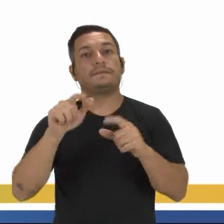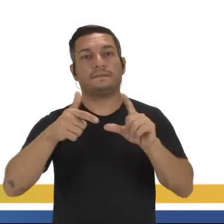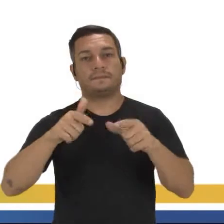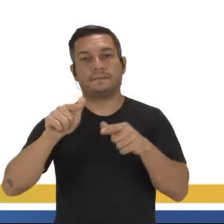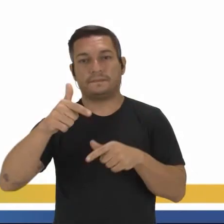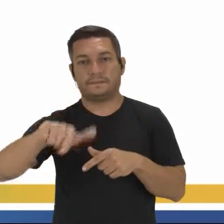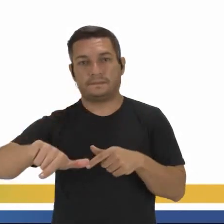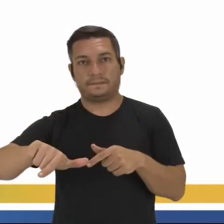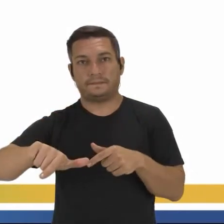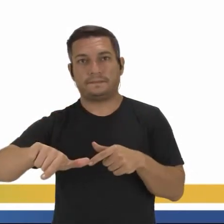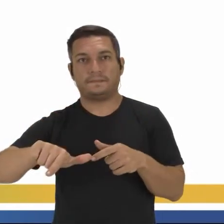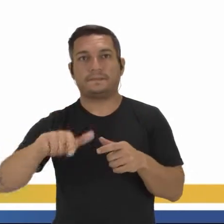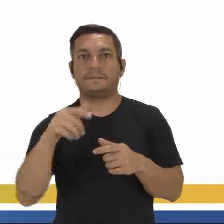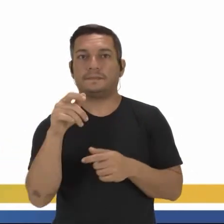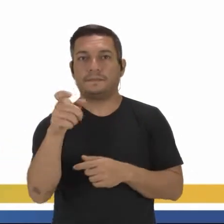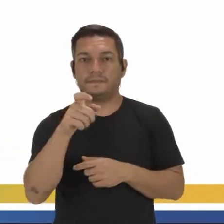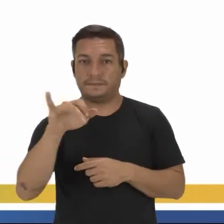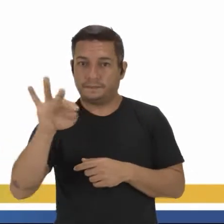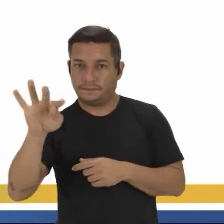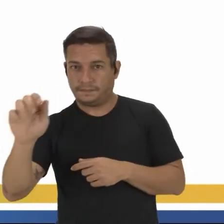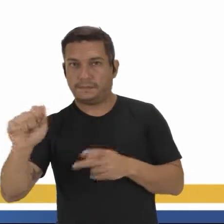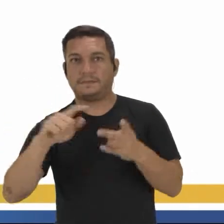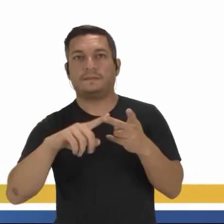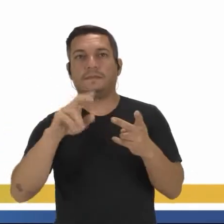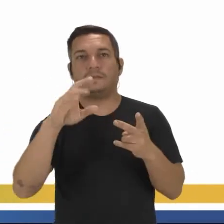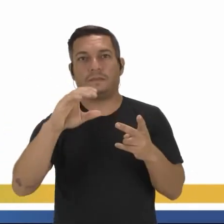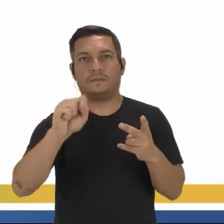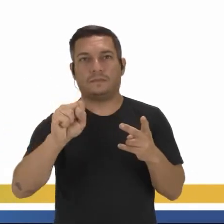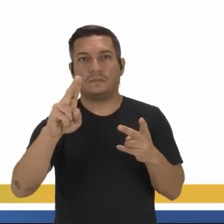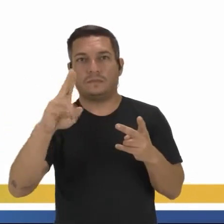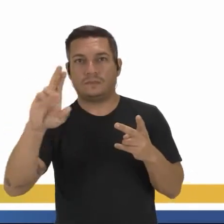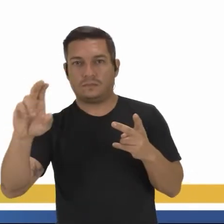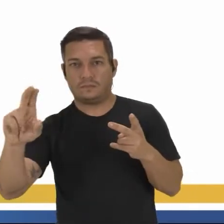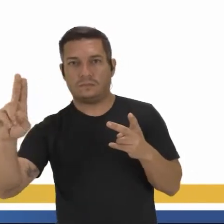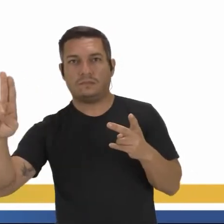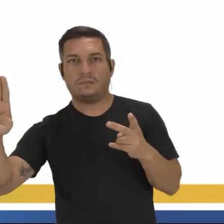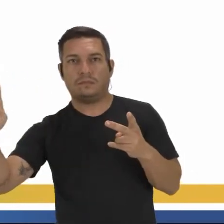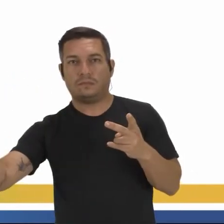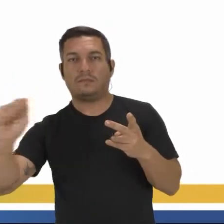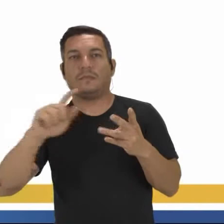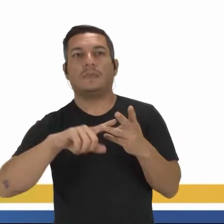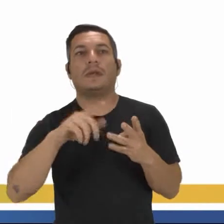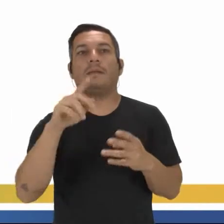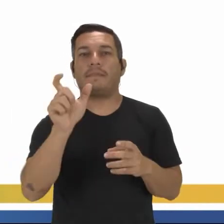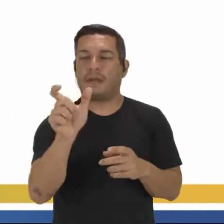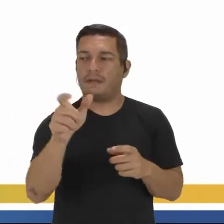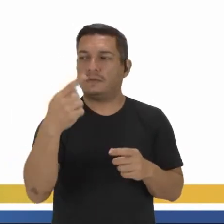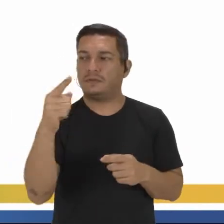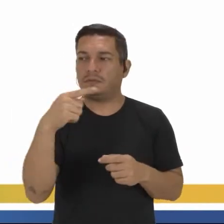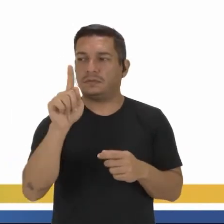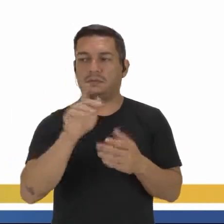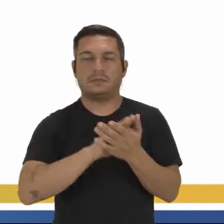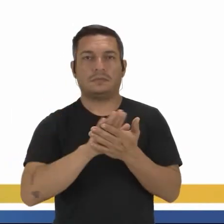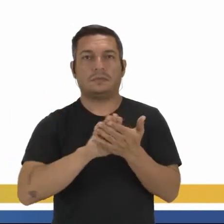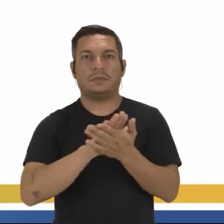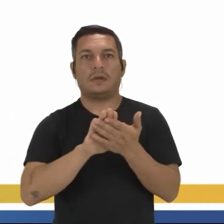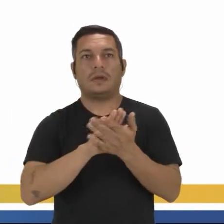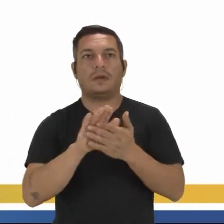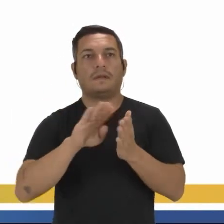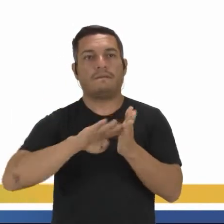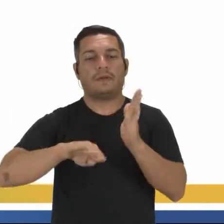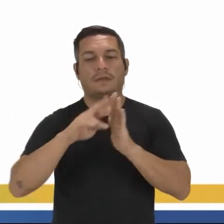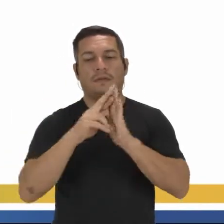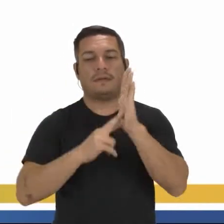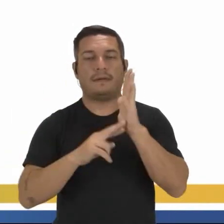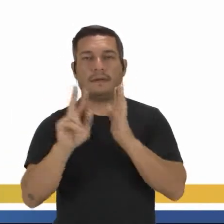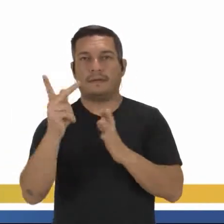letras repetidas, como xiita, sucuba. Também são palavras que não são acentuadas, tá? Estão fora da regra